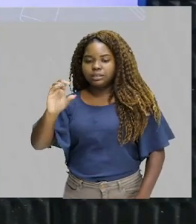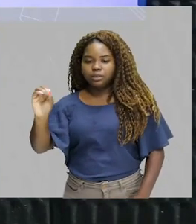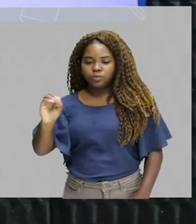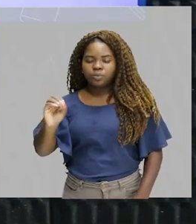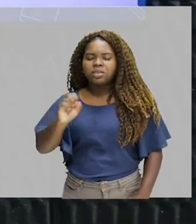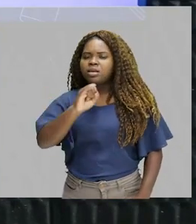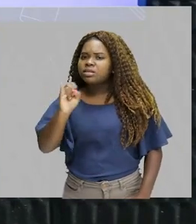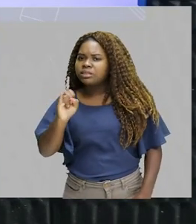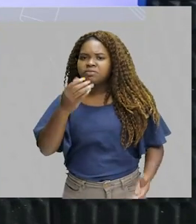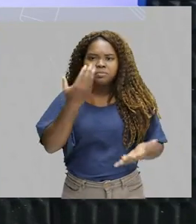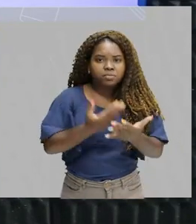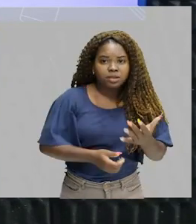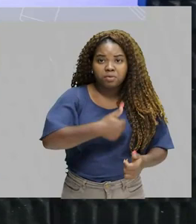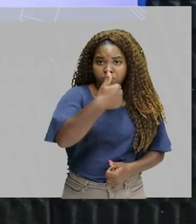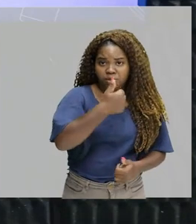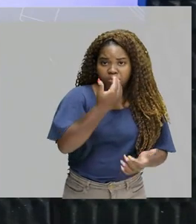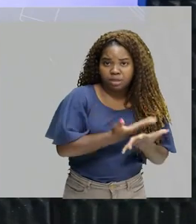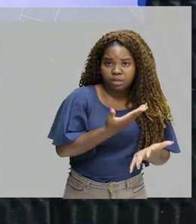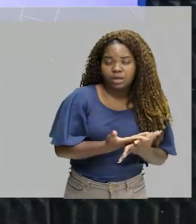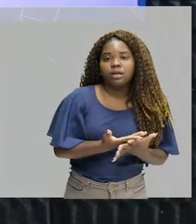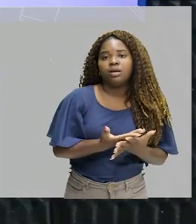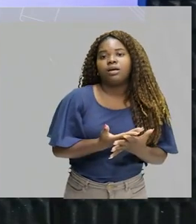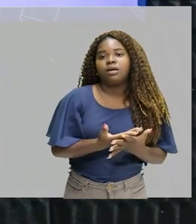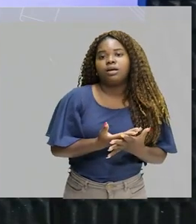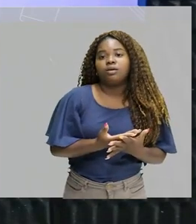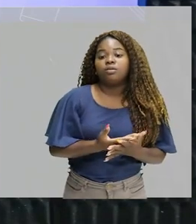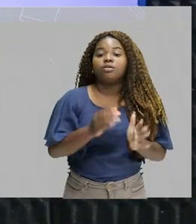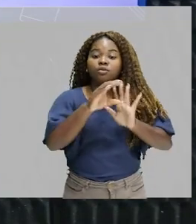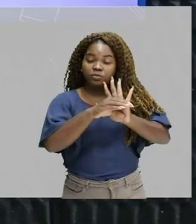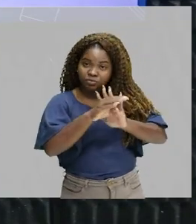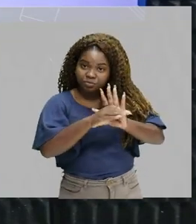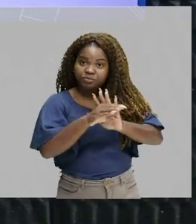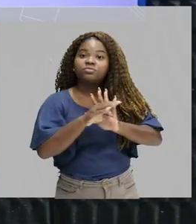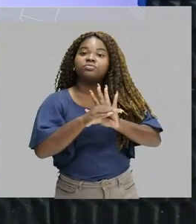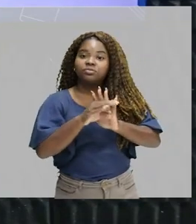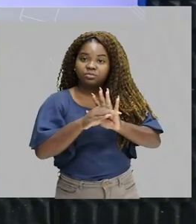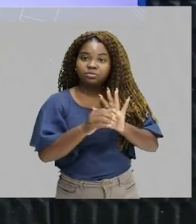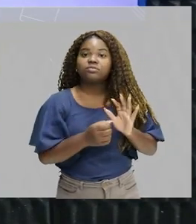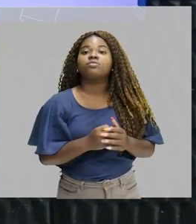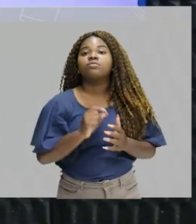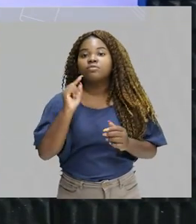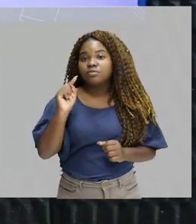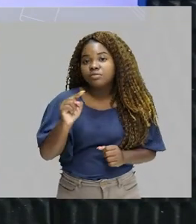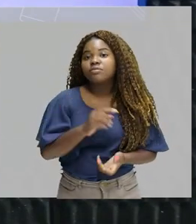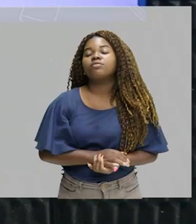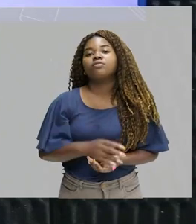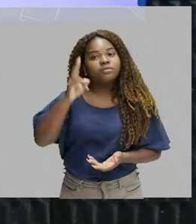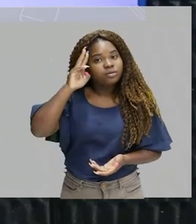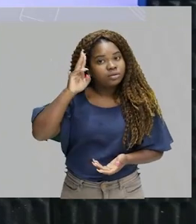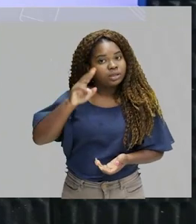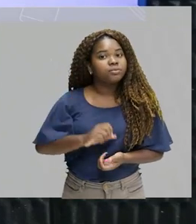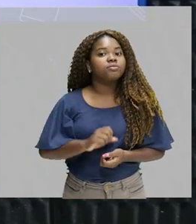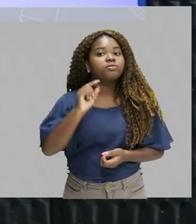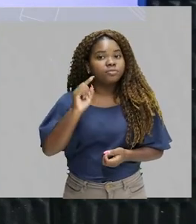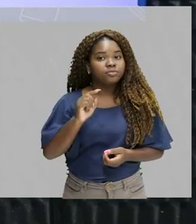a primeira aula Tava um pouco desatento eu vou te dar essa colher de chá vou relembrar para você o que significa o conceito